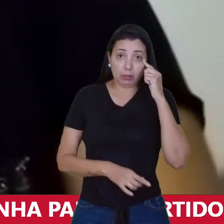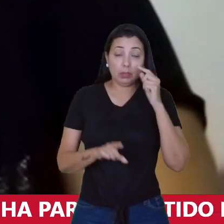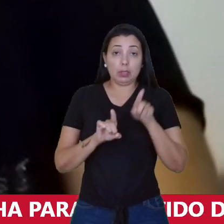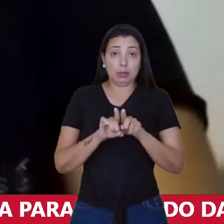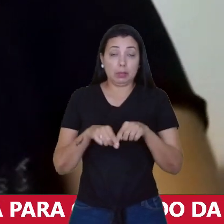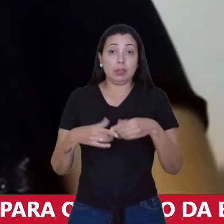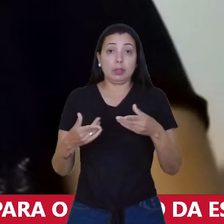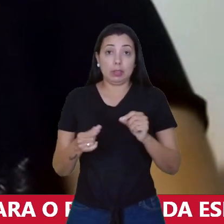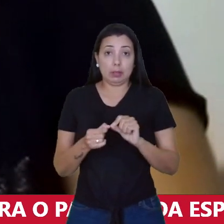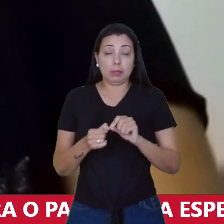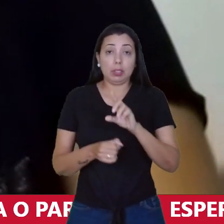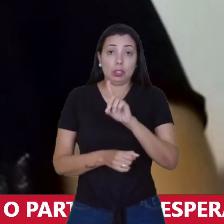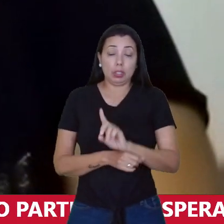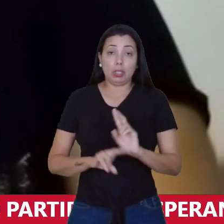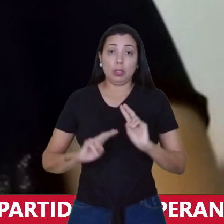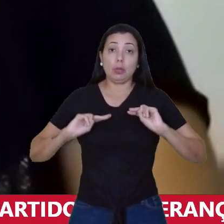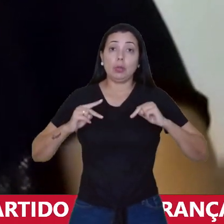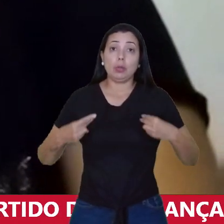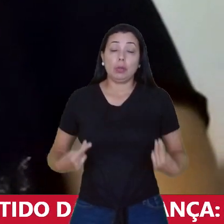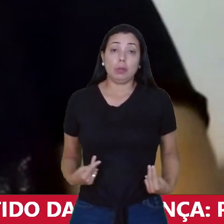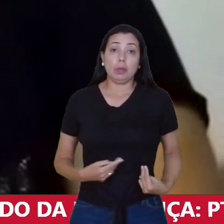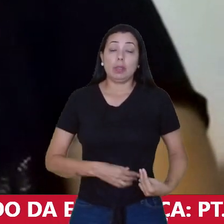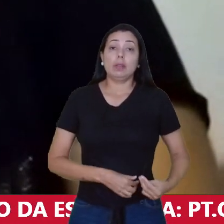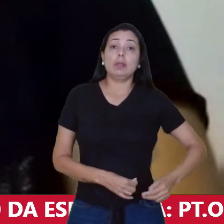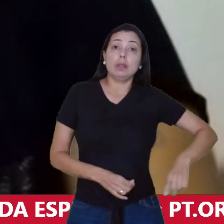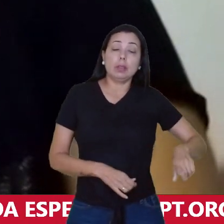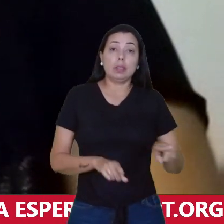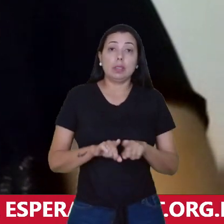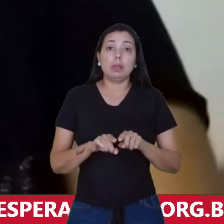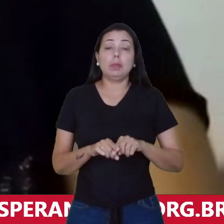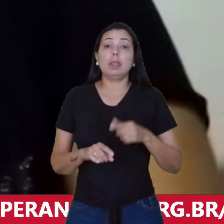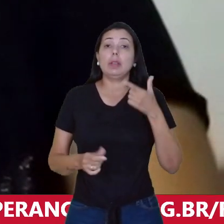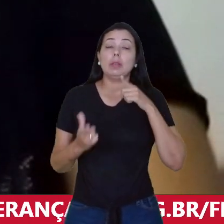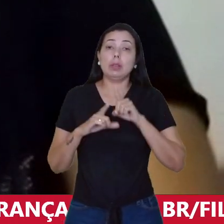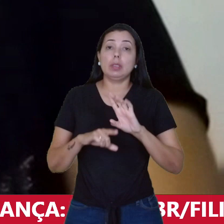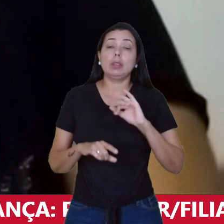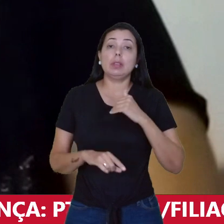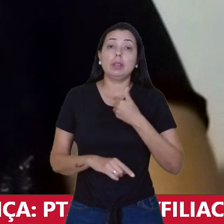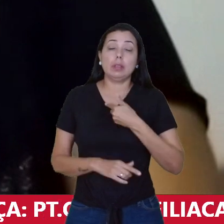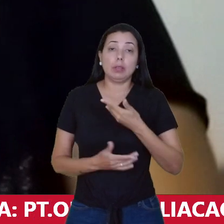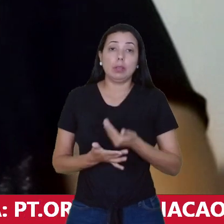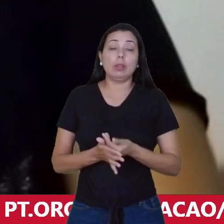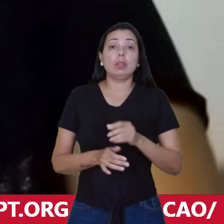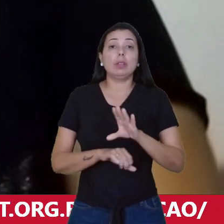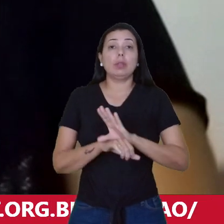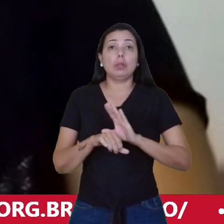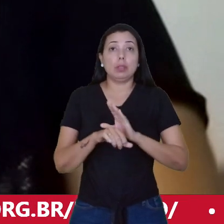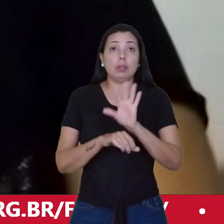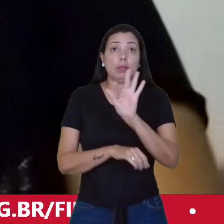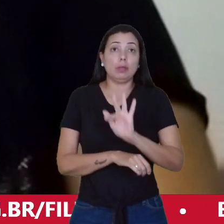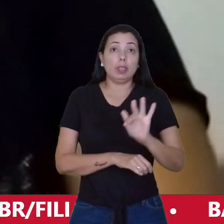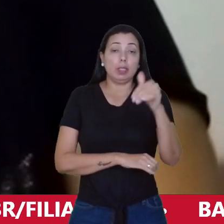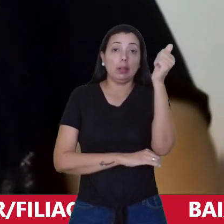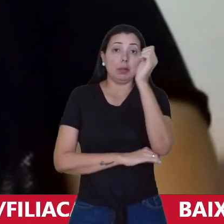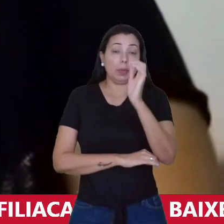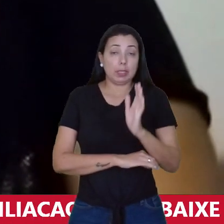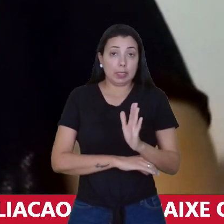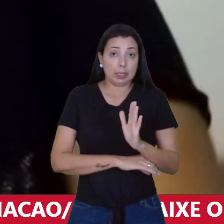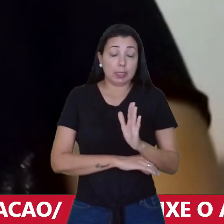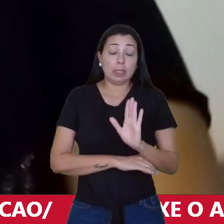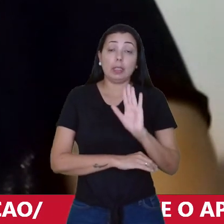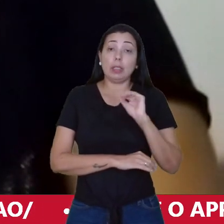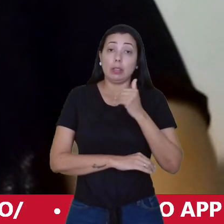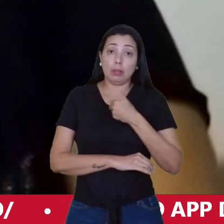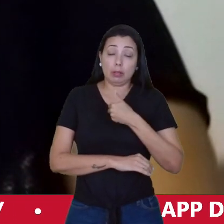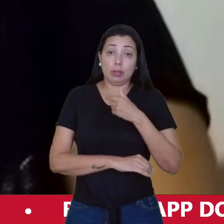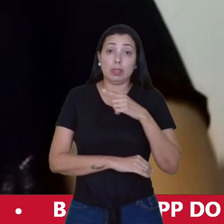Declaração Universal dos Direitos Humanos e que está garantido na nossa Constituição Federal Brasileira. A